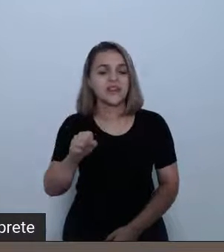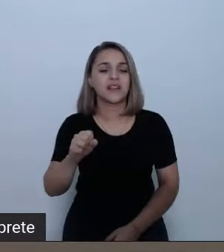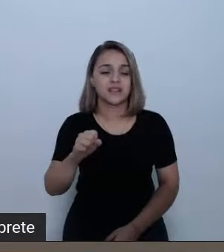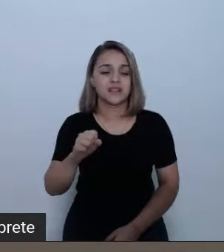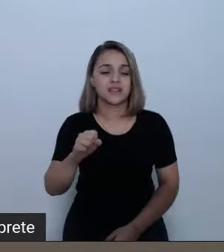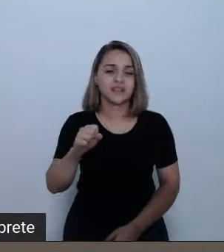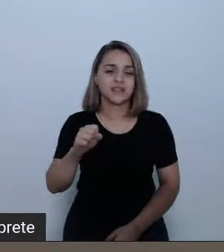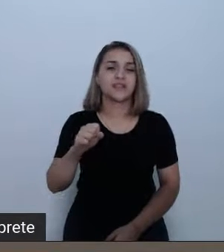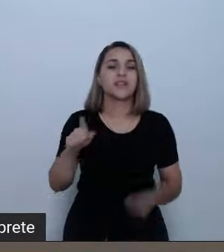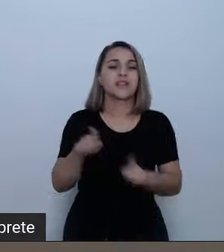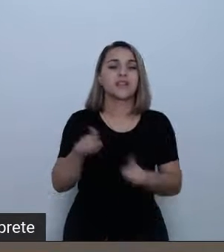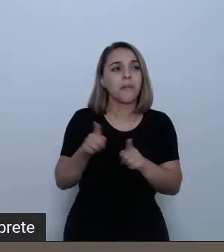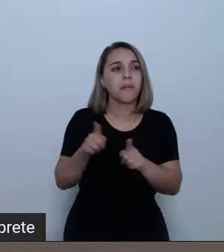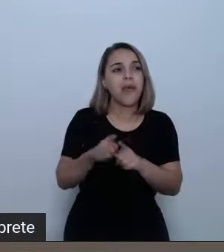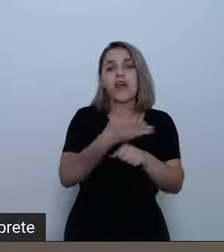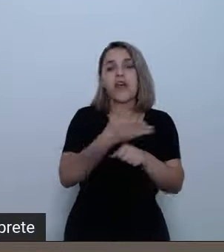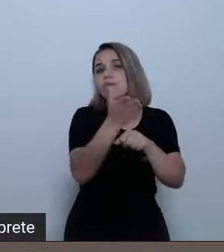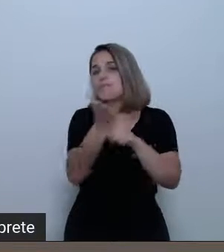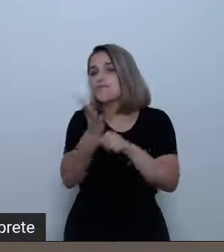ele circula com a Tarsila